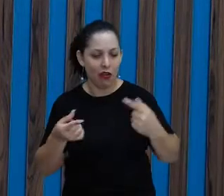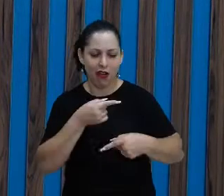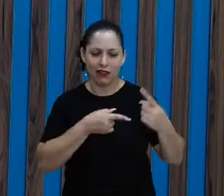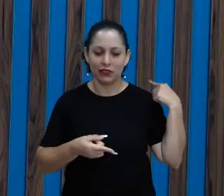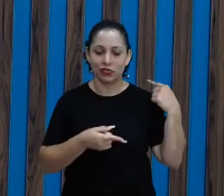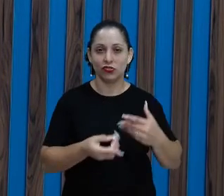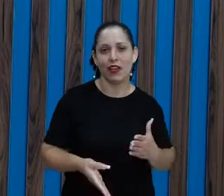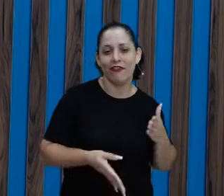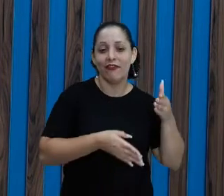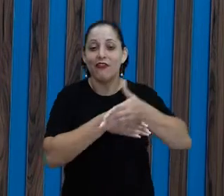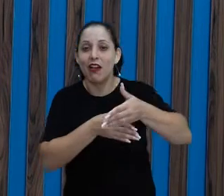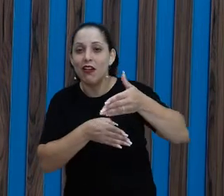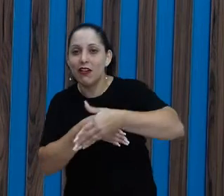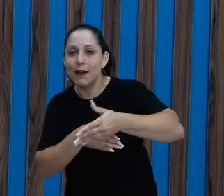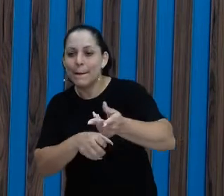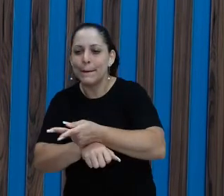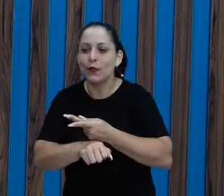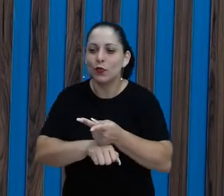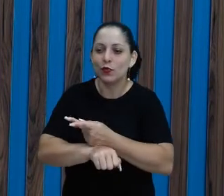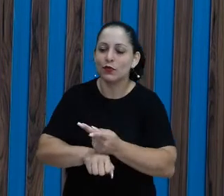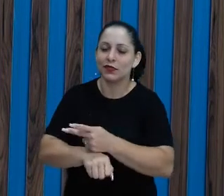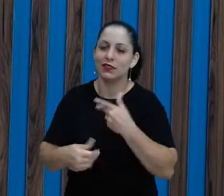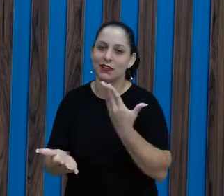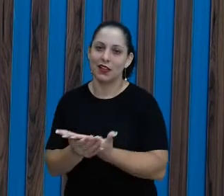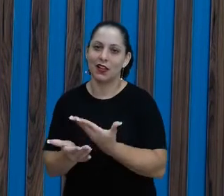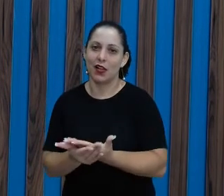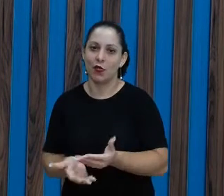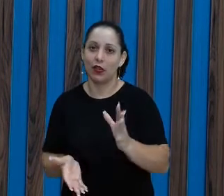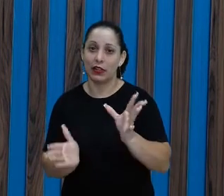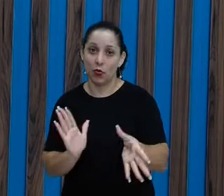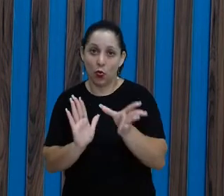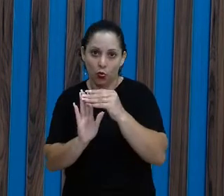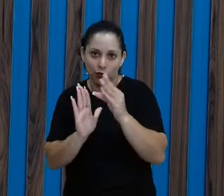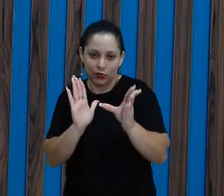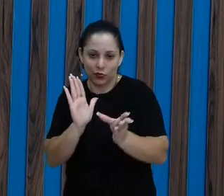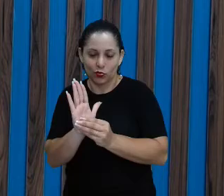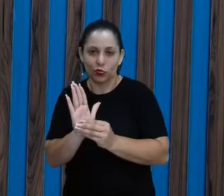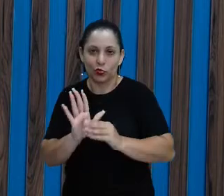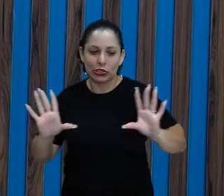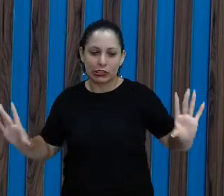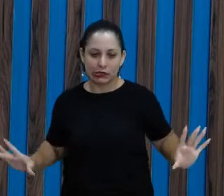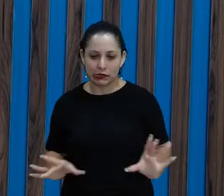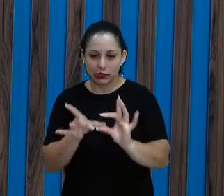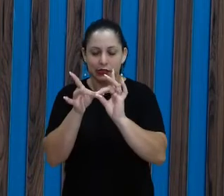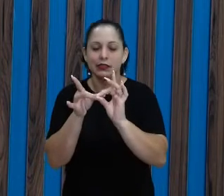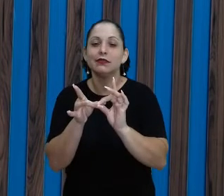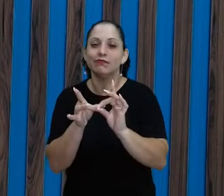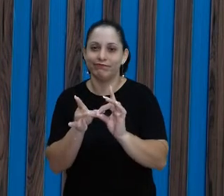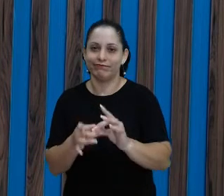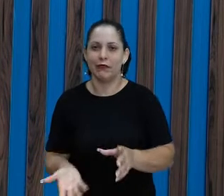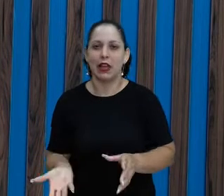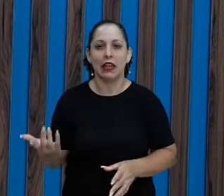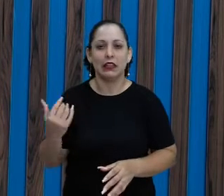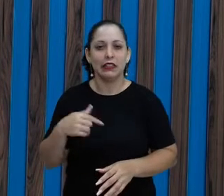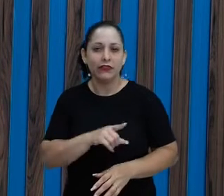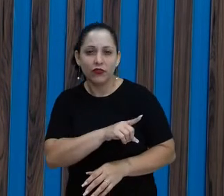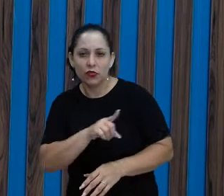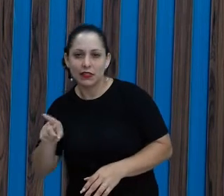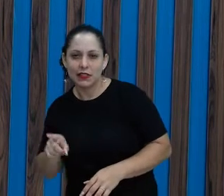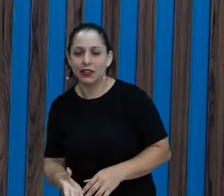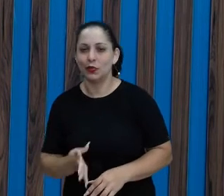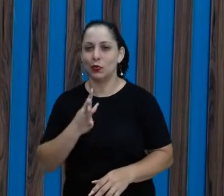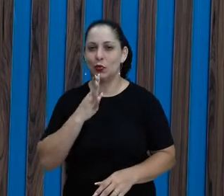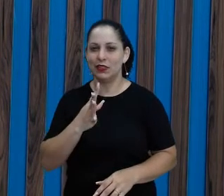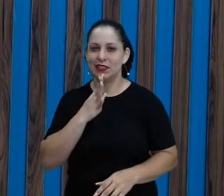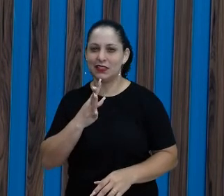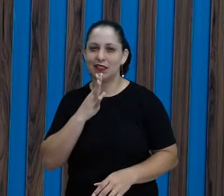nessa aula, ter acesso a esse conteúdo e fazer um link aí das coisas que a gente está falando, para que não fique parecendo informações